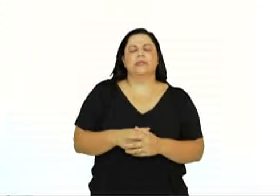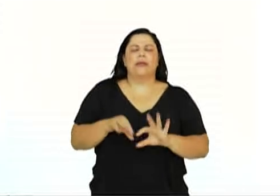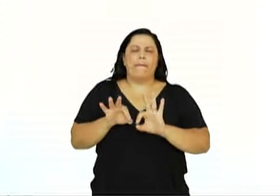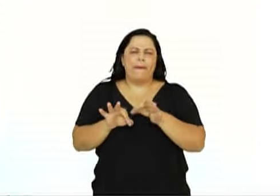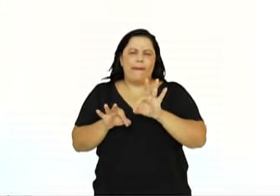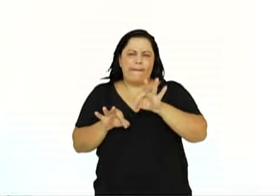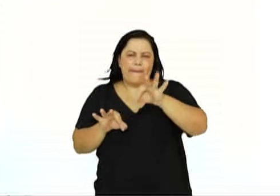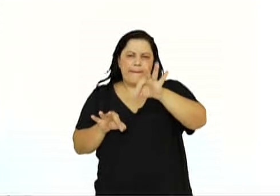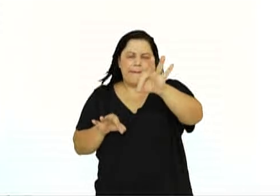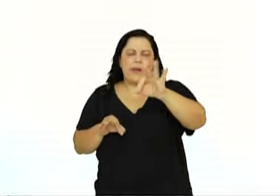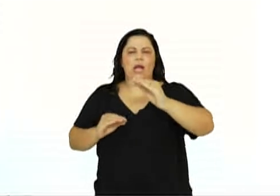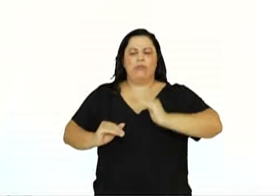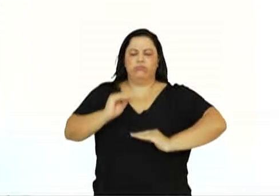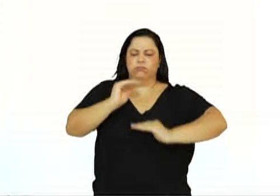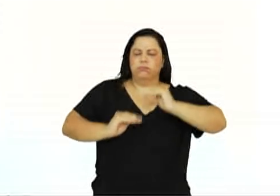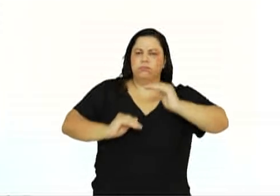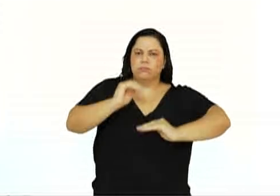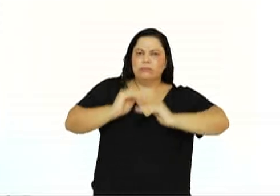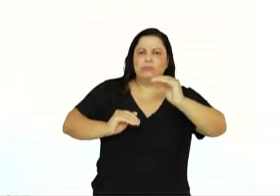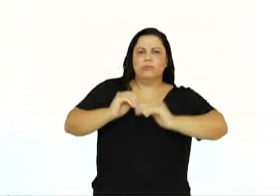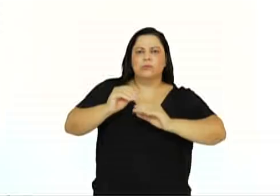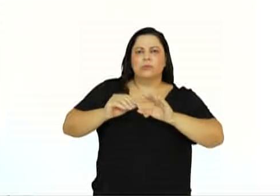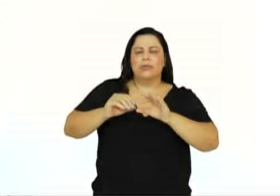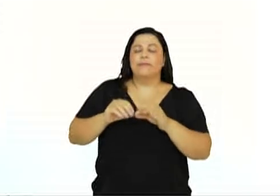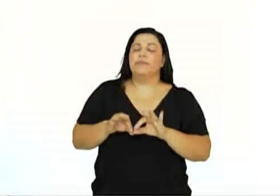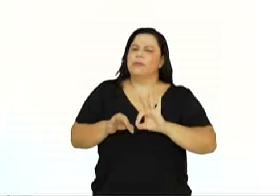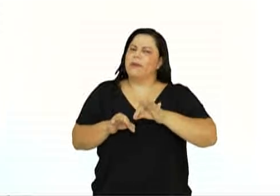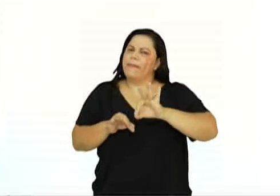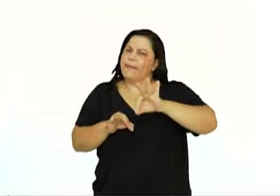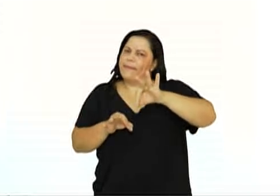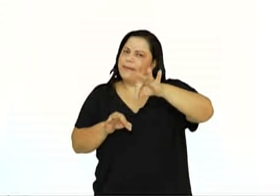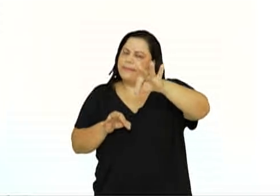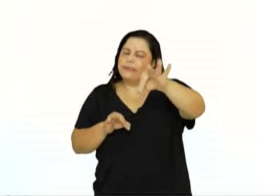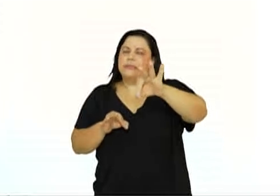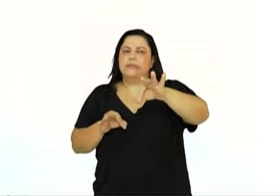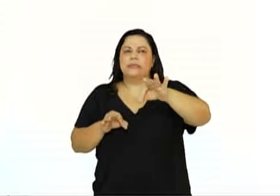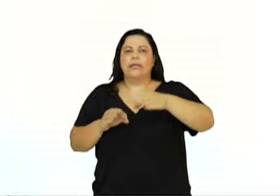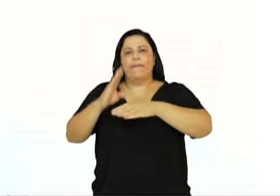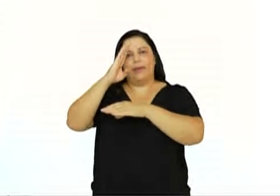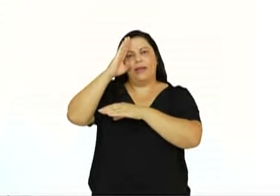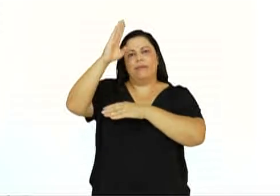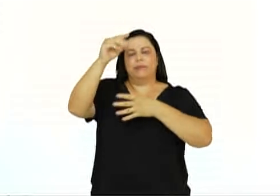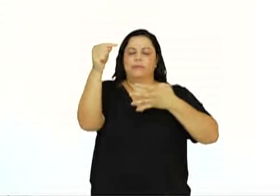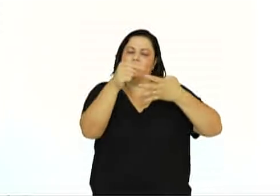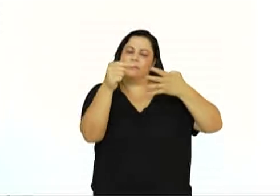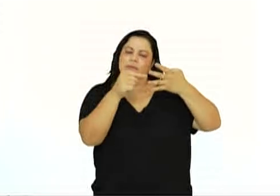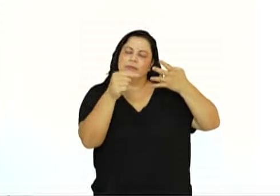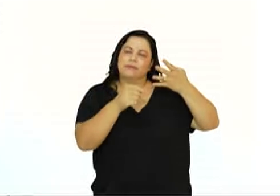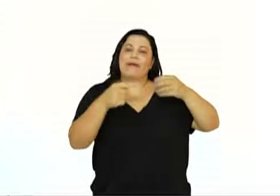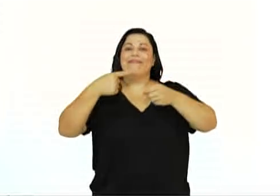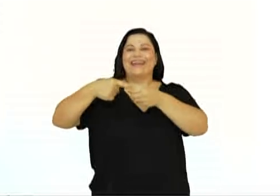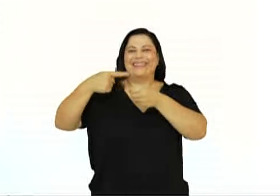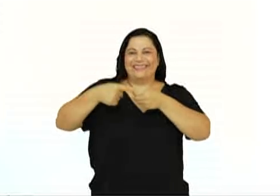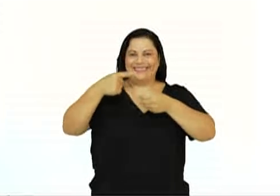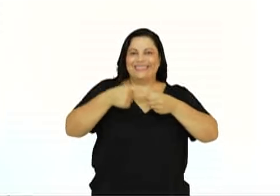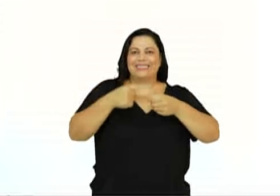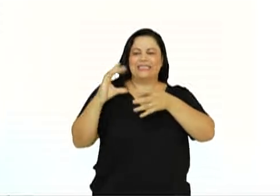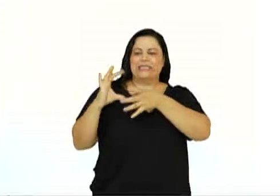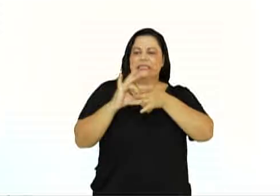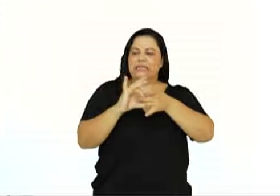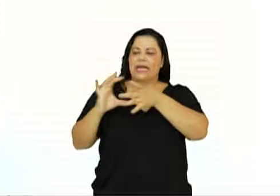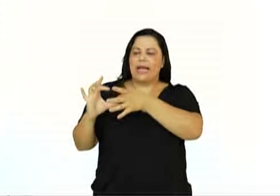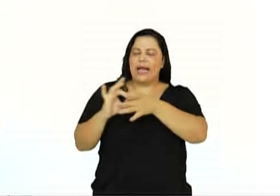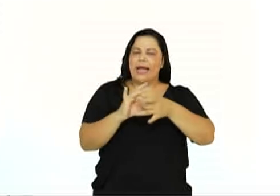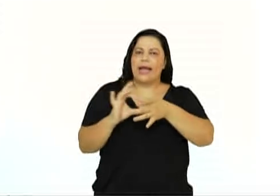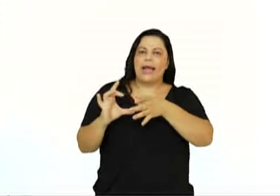e posteriormente ela foi ampliada para passar por Benevento, Taranto, até Brindisi, cerca ali de